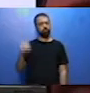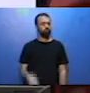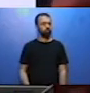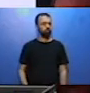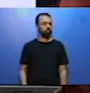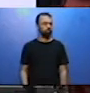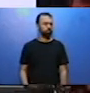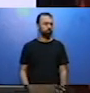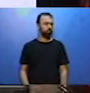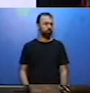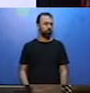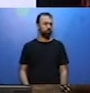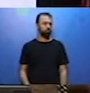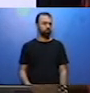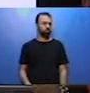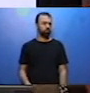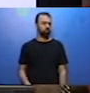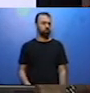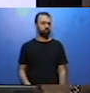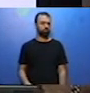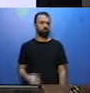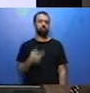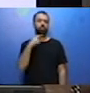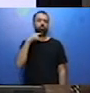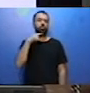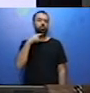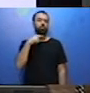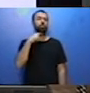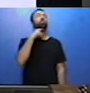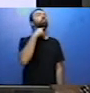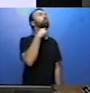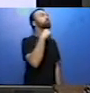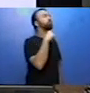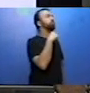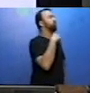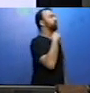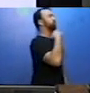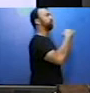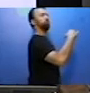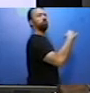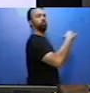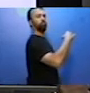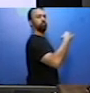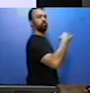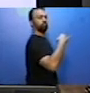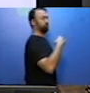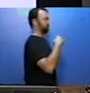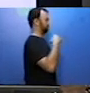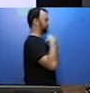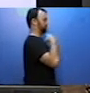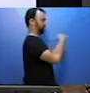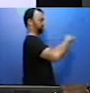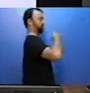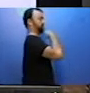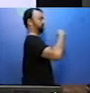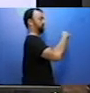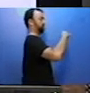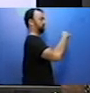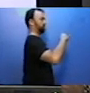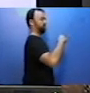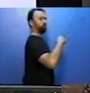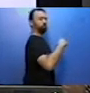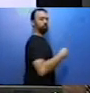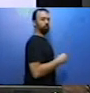menina e quando o rosto não ultrapassa a medida nesse e levante e nem se abaixando